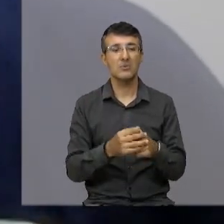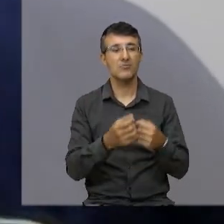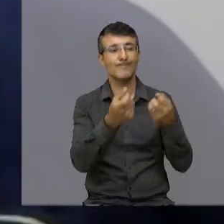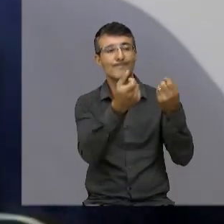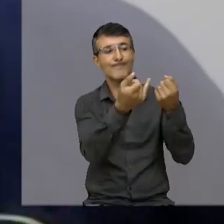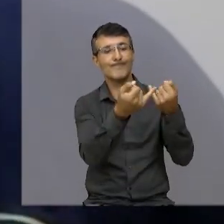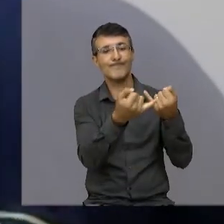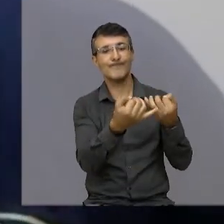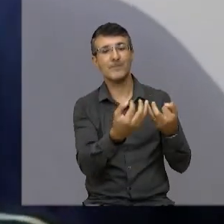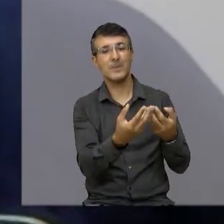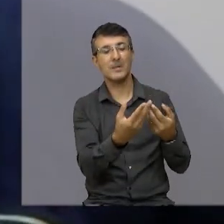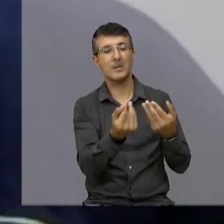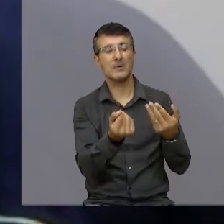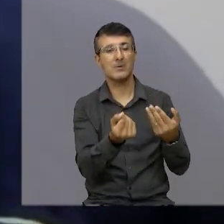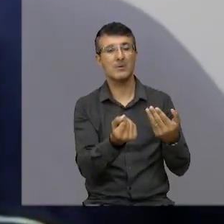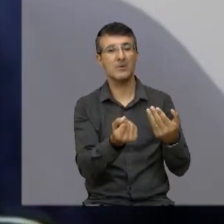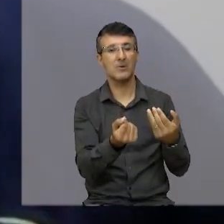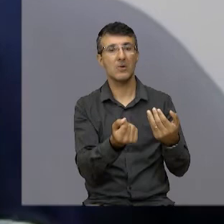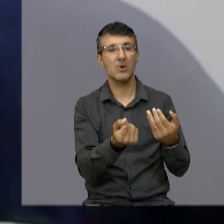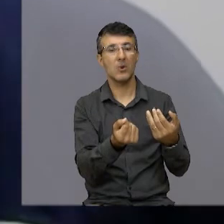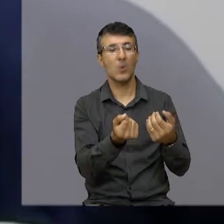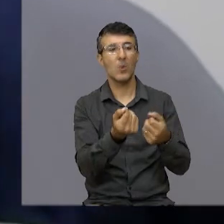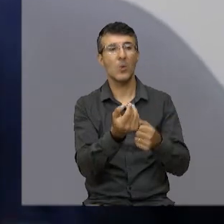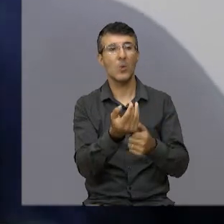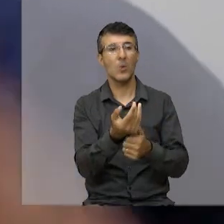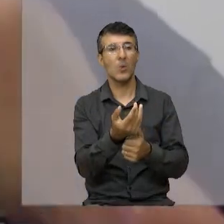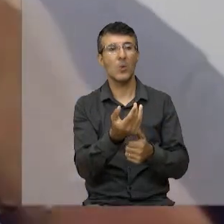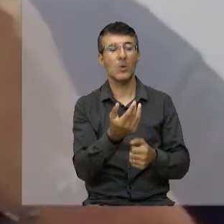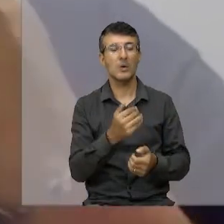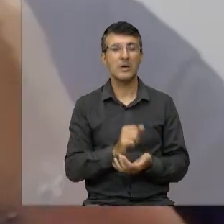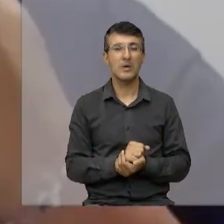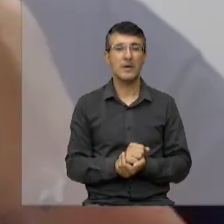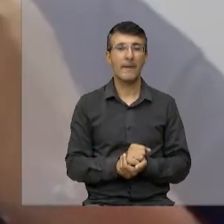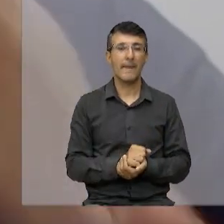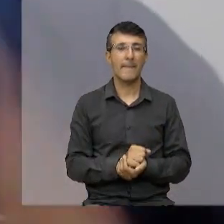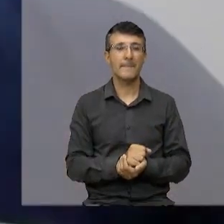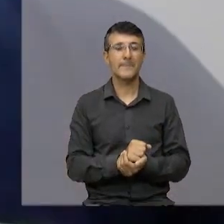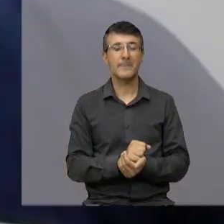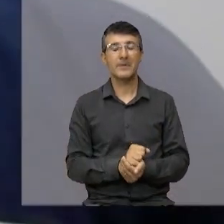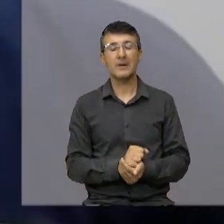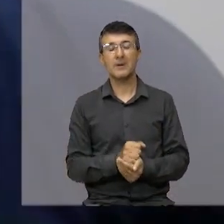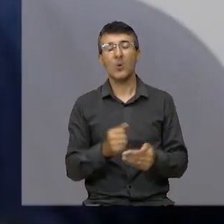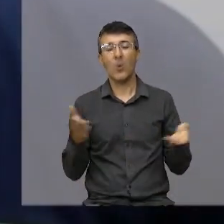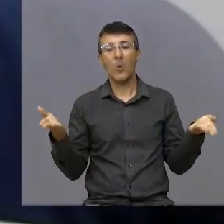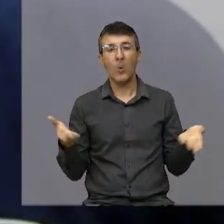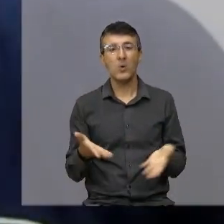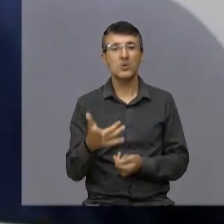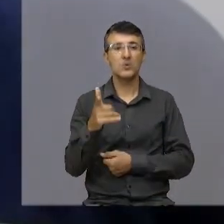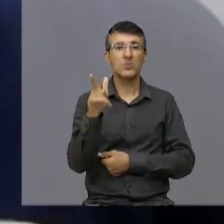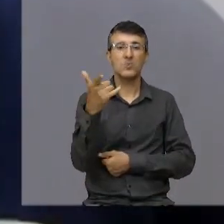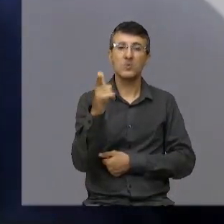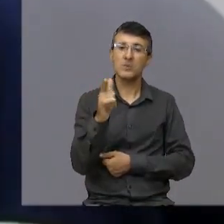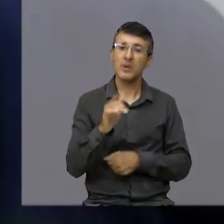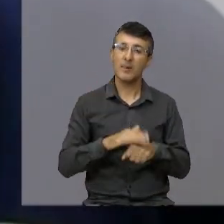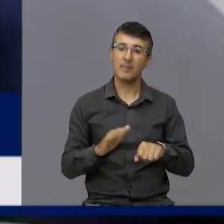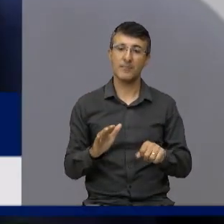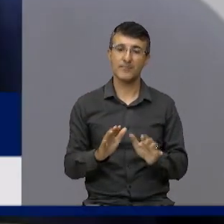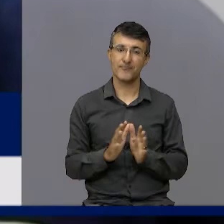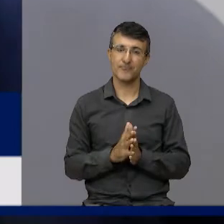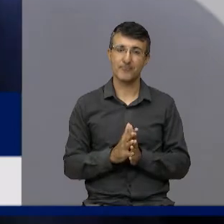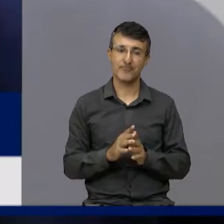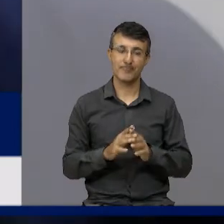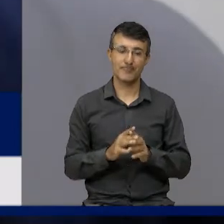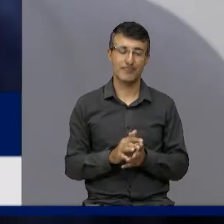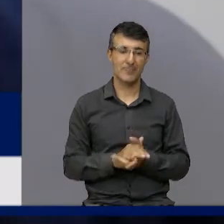assim, muito disso eu acredito que não existe mais na Delegacia da Mulher. Então, é uma coisa que eu acho que